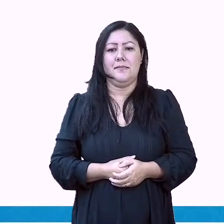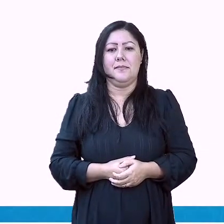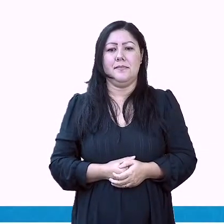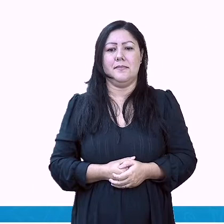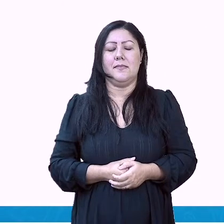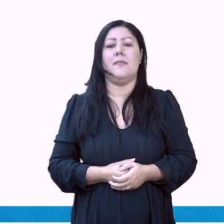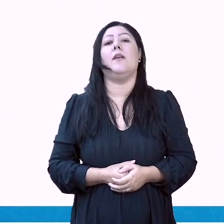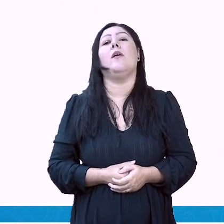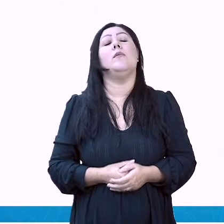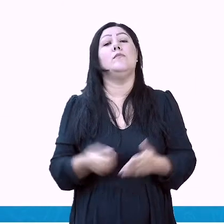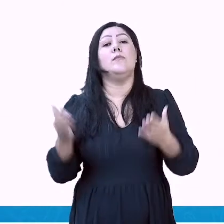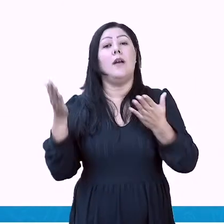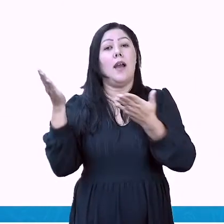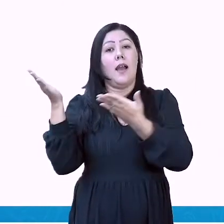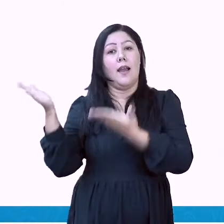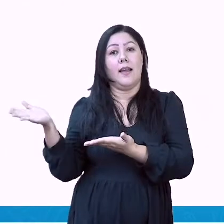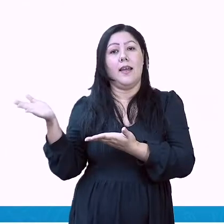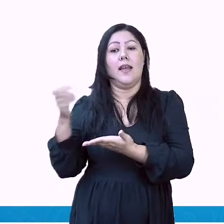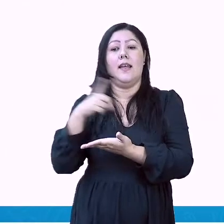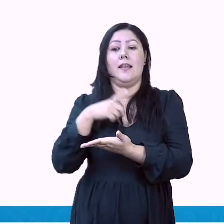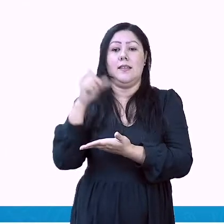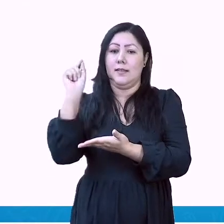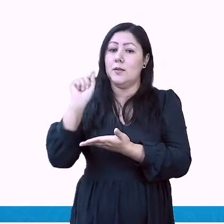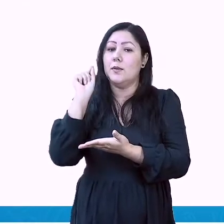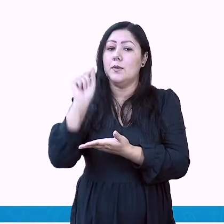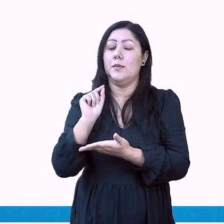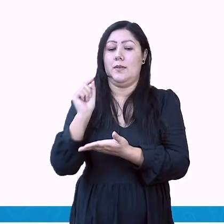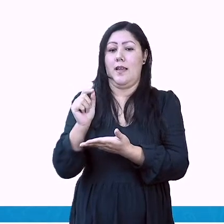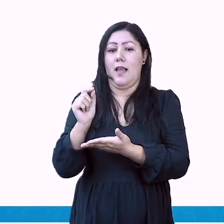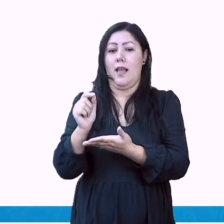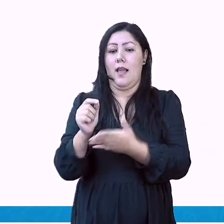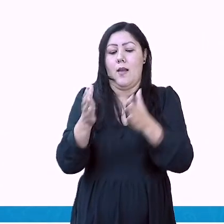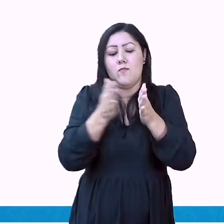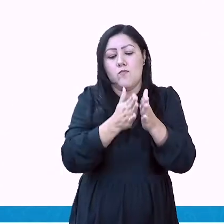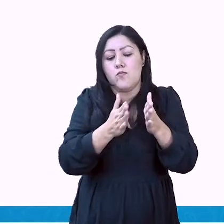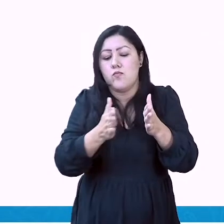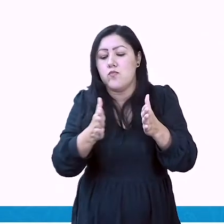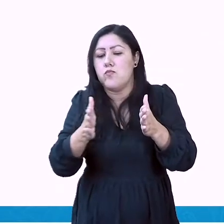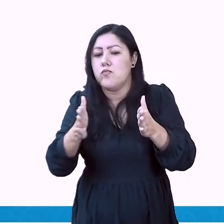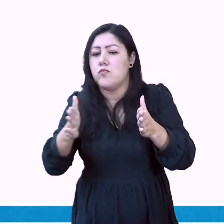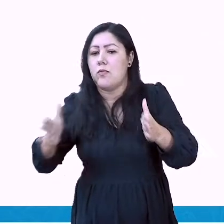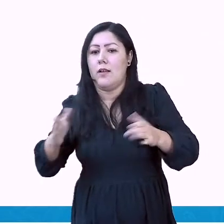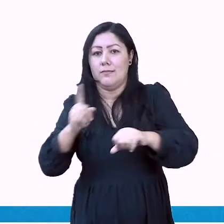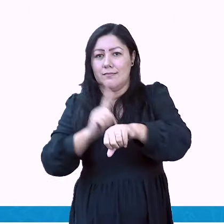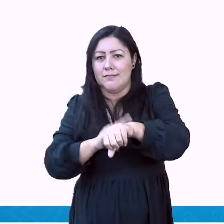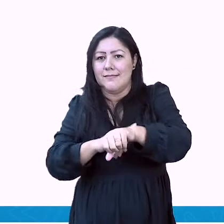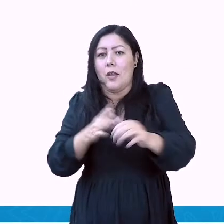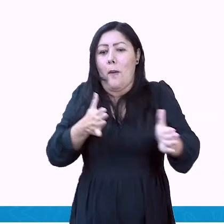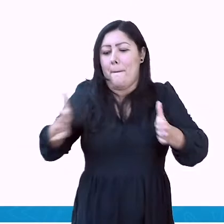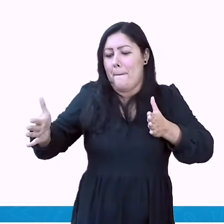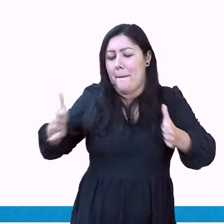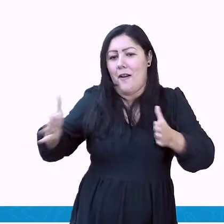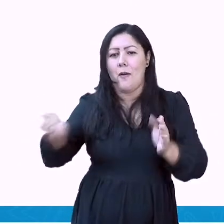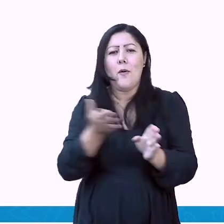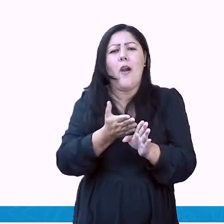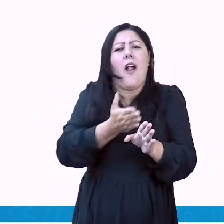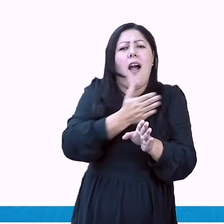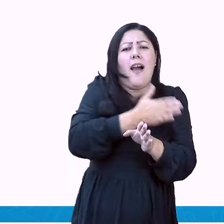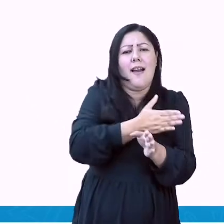Então aqui nós temos o chamado, a linha do tempo, do início da